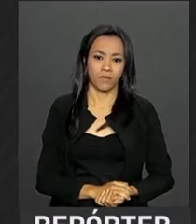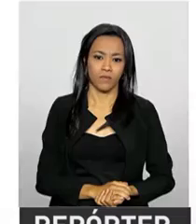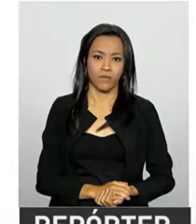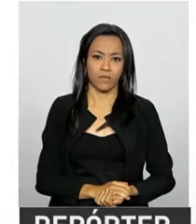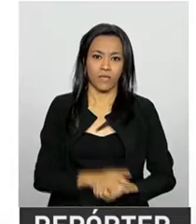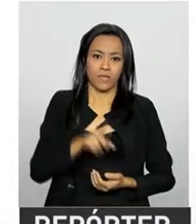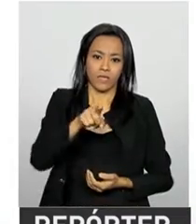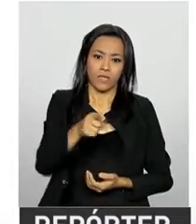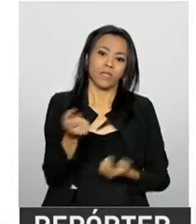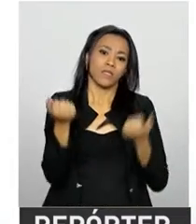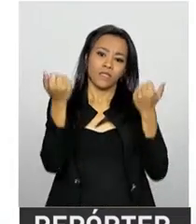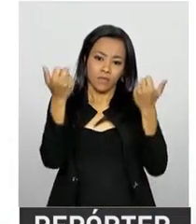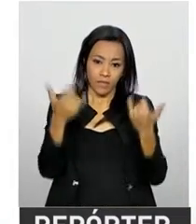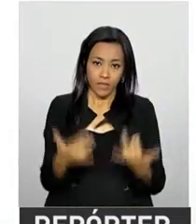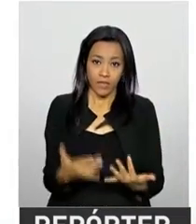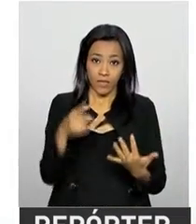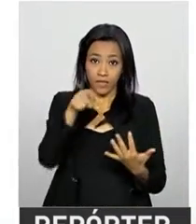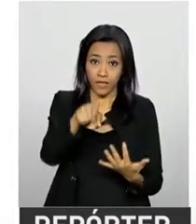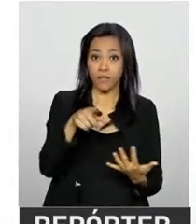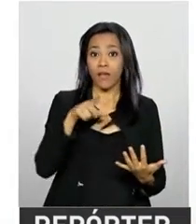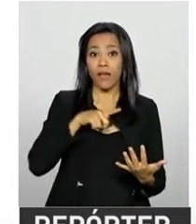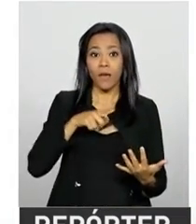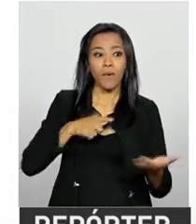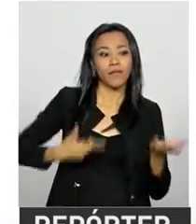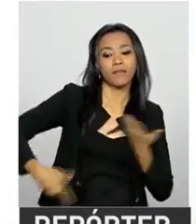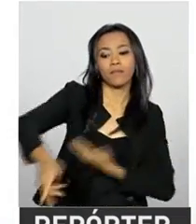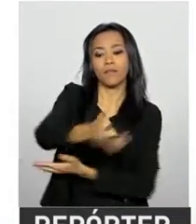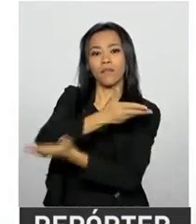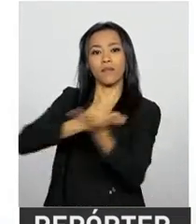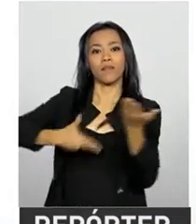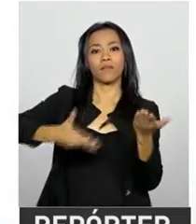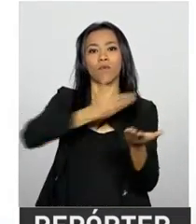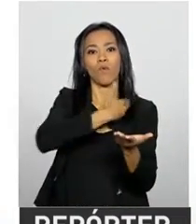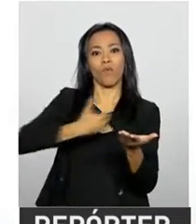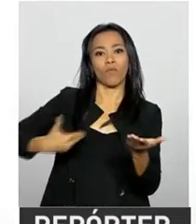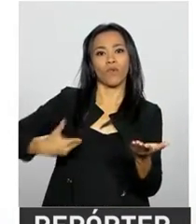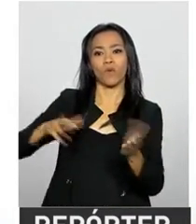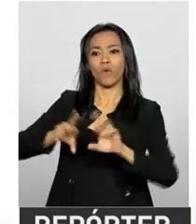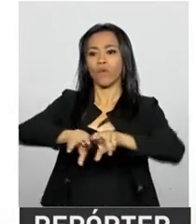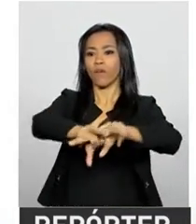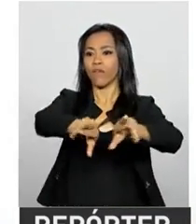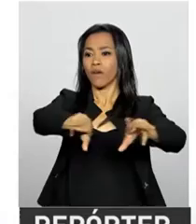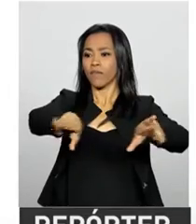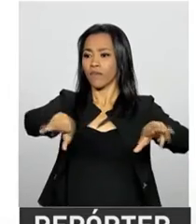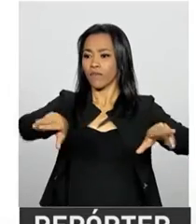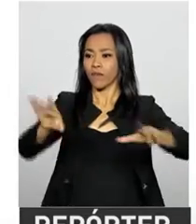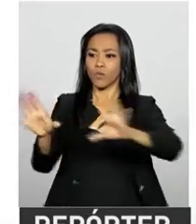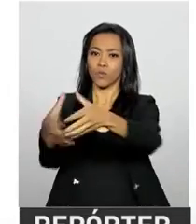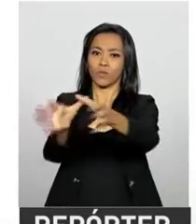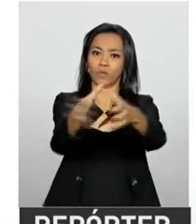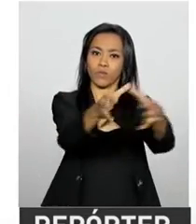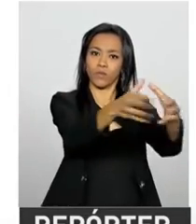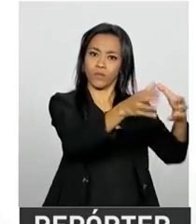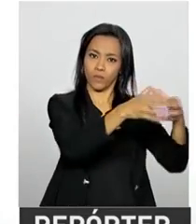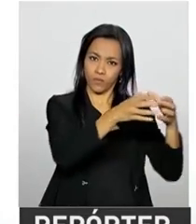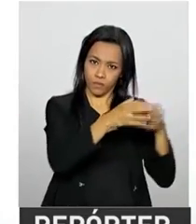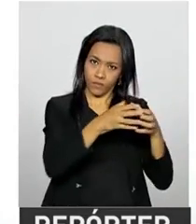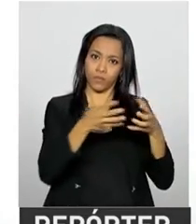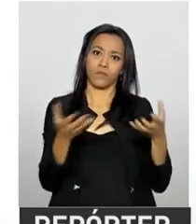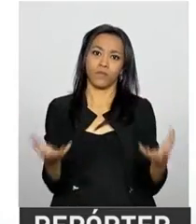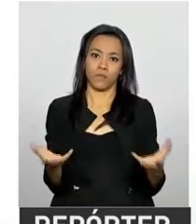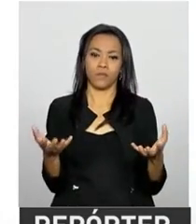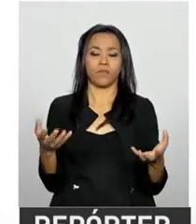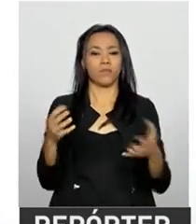Estabelece uma integração, uma interação do governo com as classes produtoras, né? As